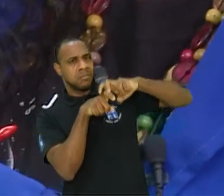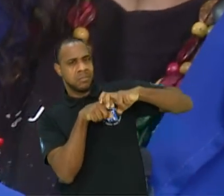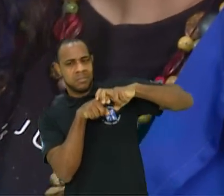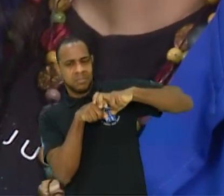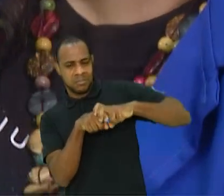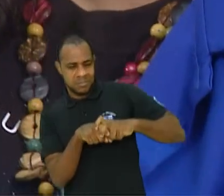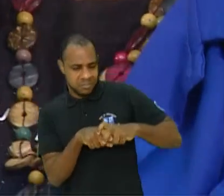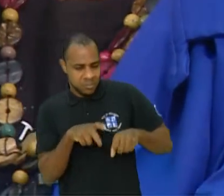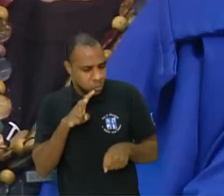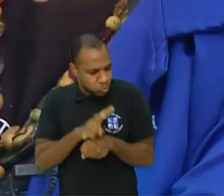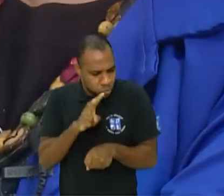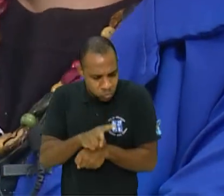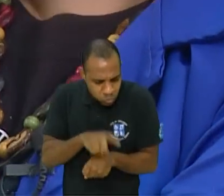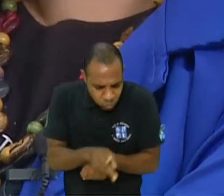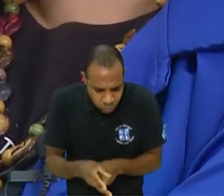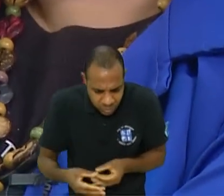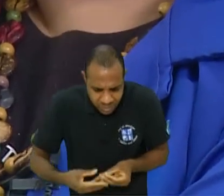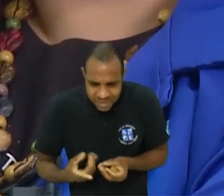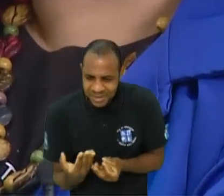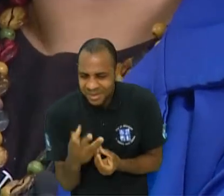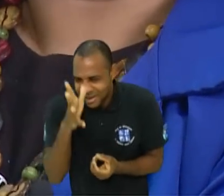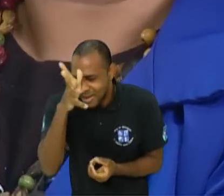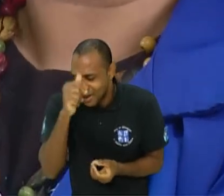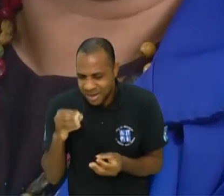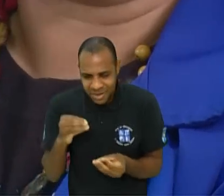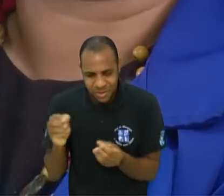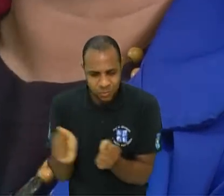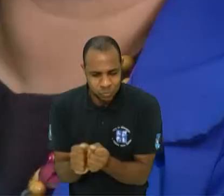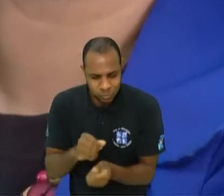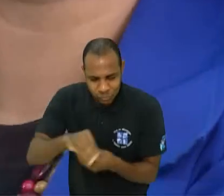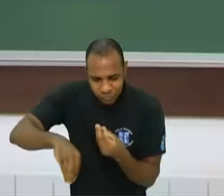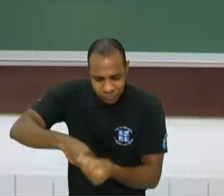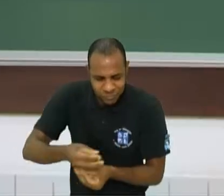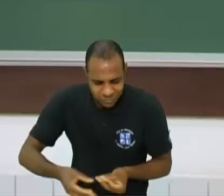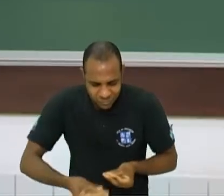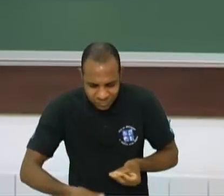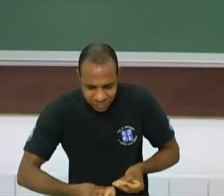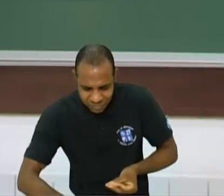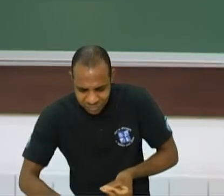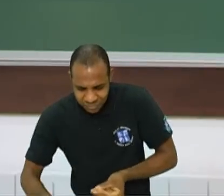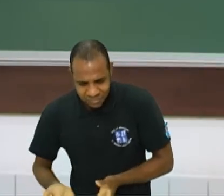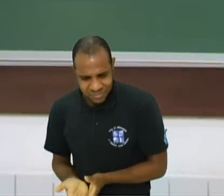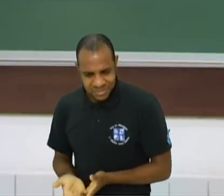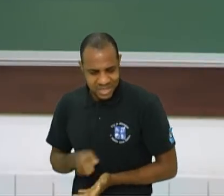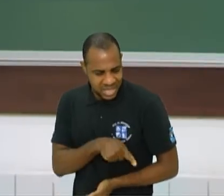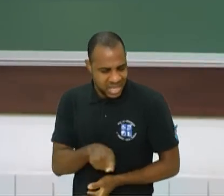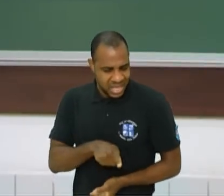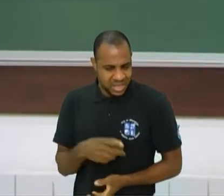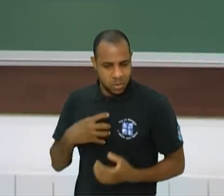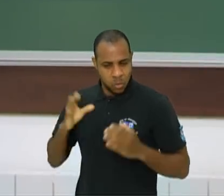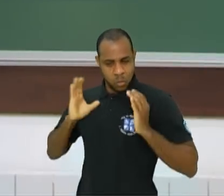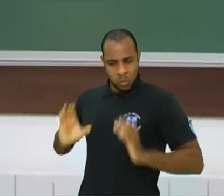como galinha. Então, acreditem ou não, essa águia se comportava igual galinha.